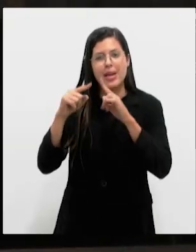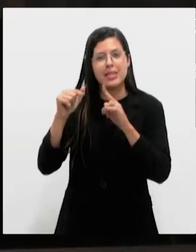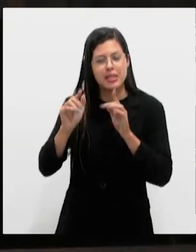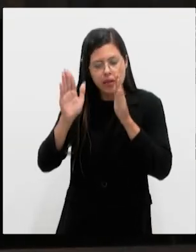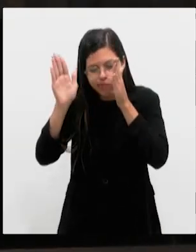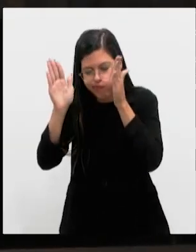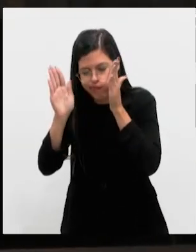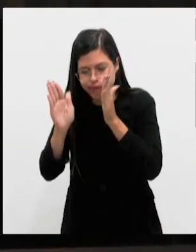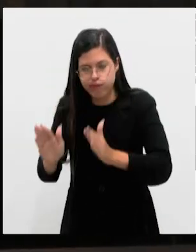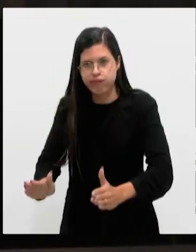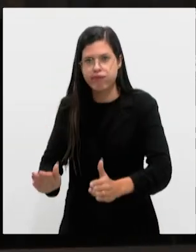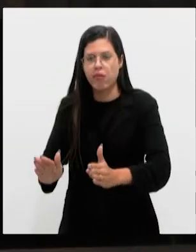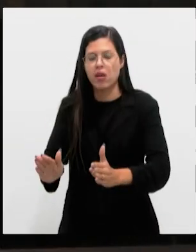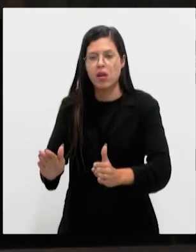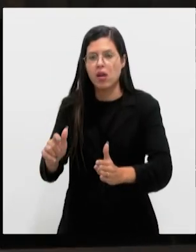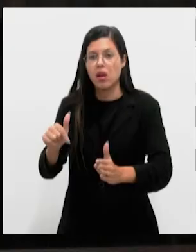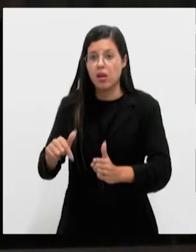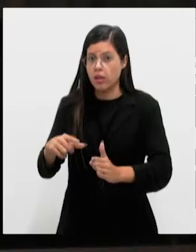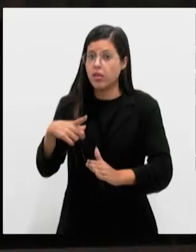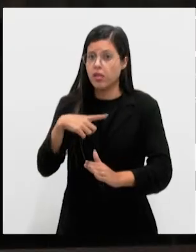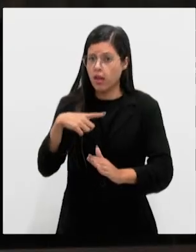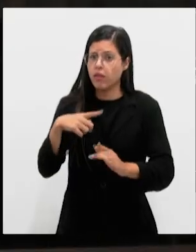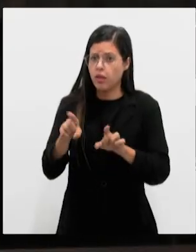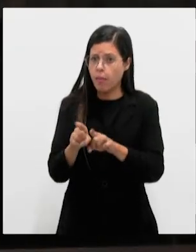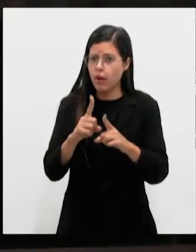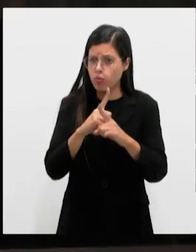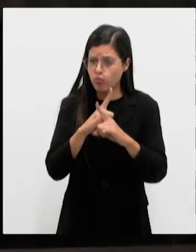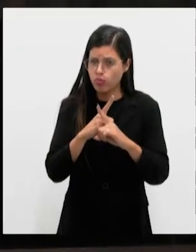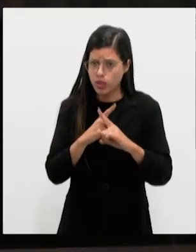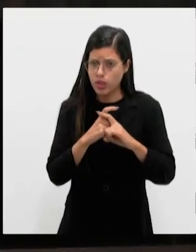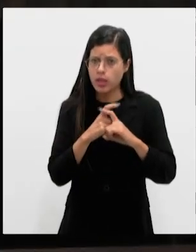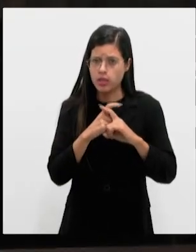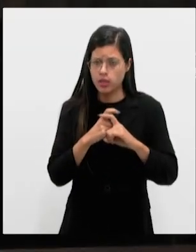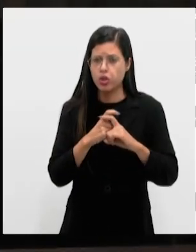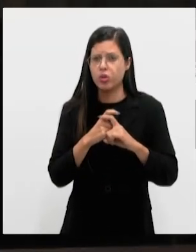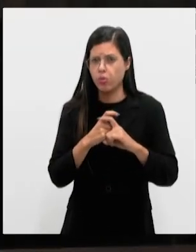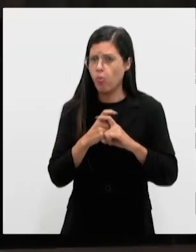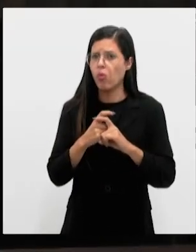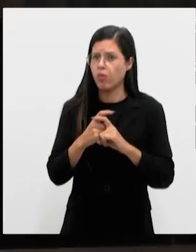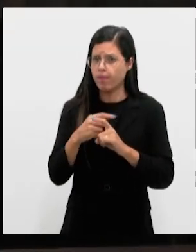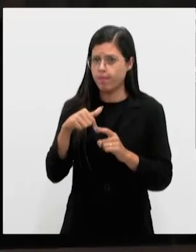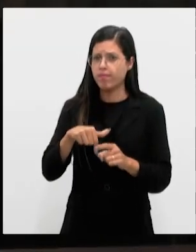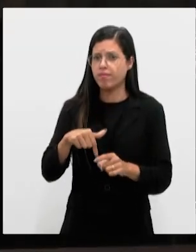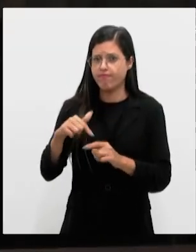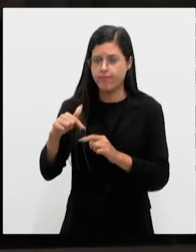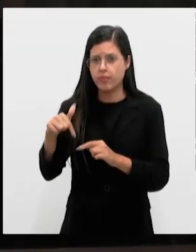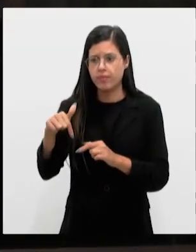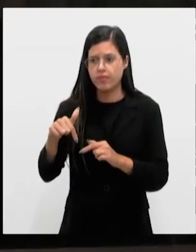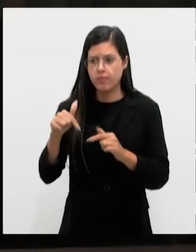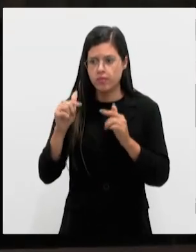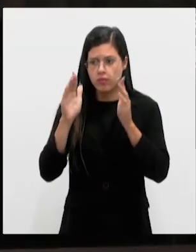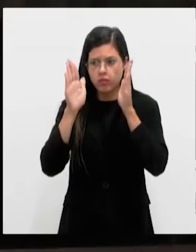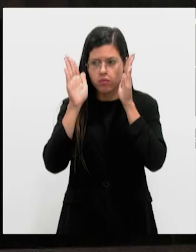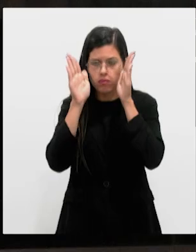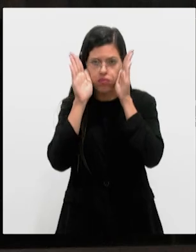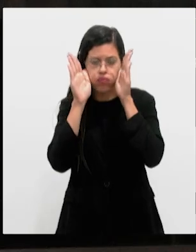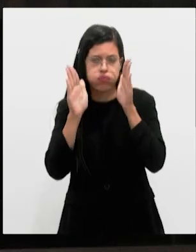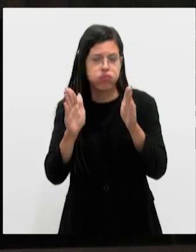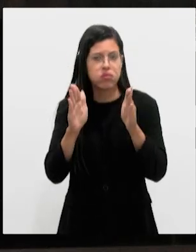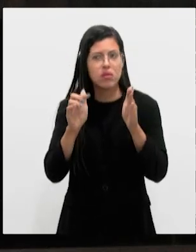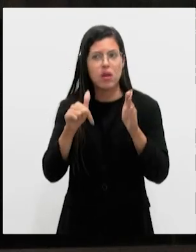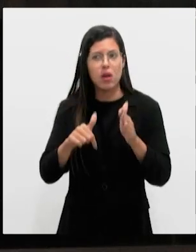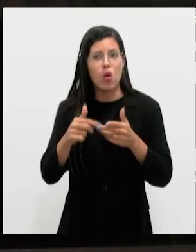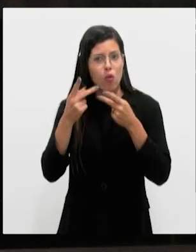fanatismo nazista, aquilo virou um fanatismo. Eu visitei os campos de concentração,